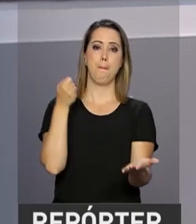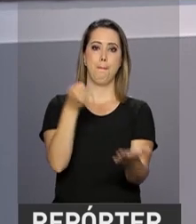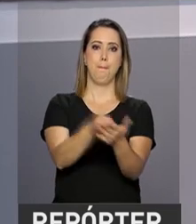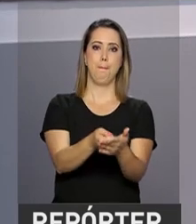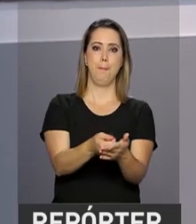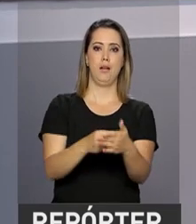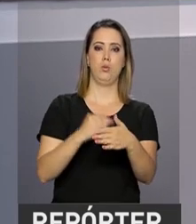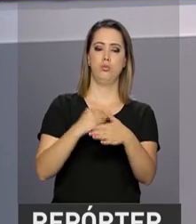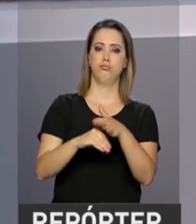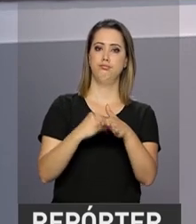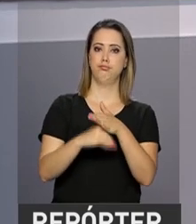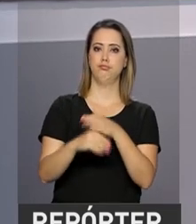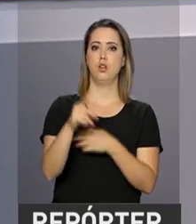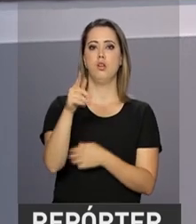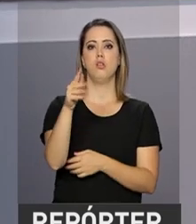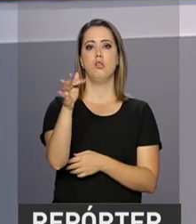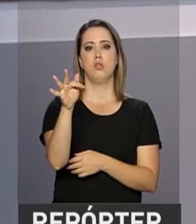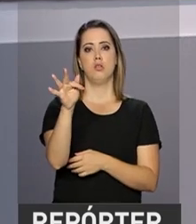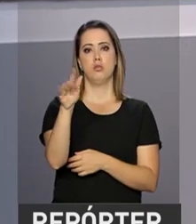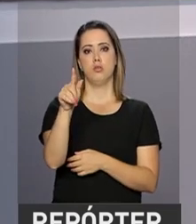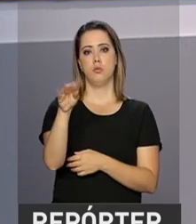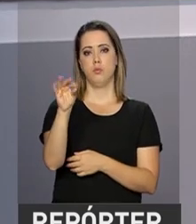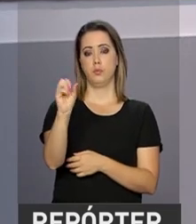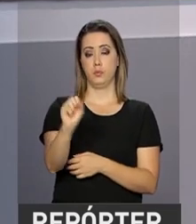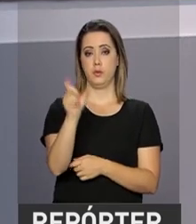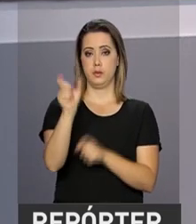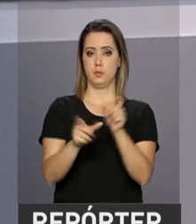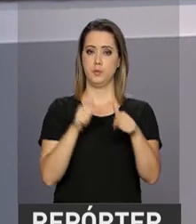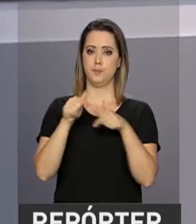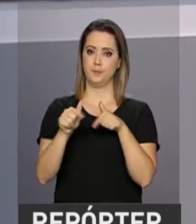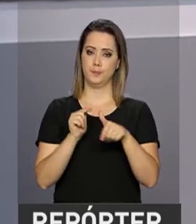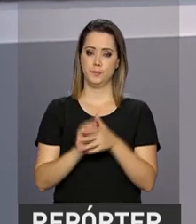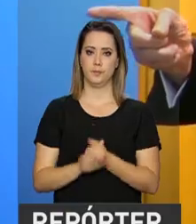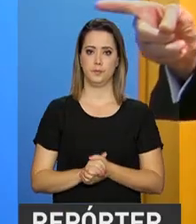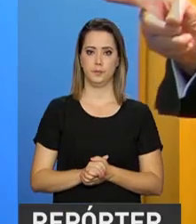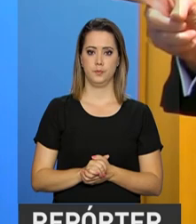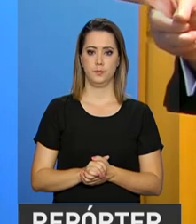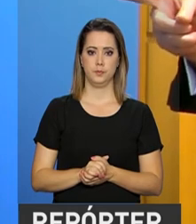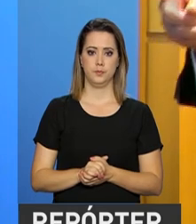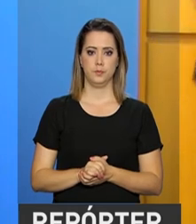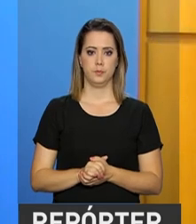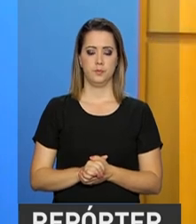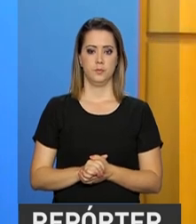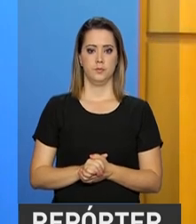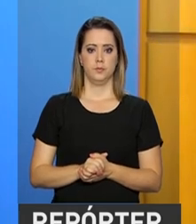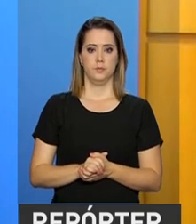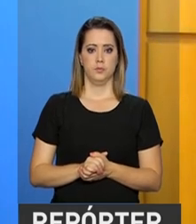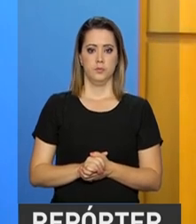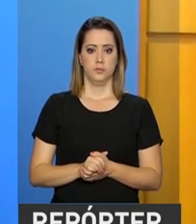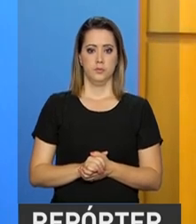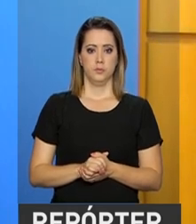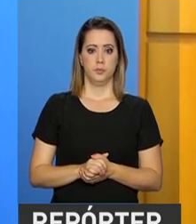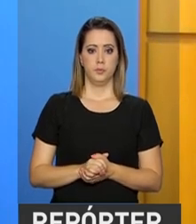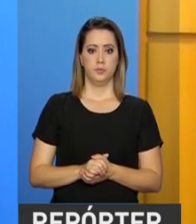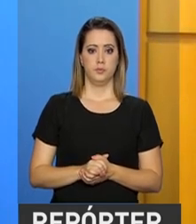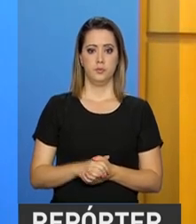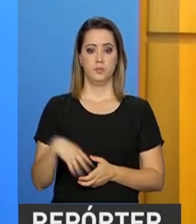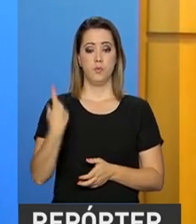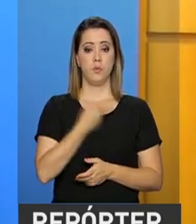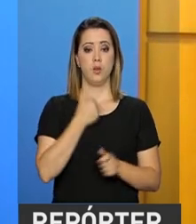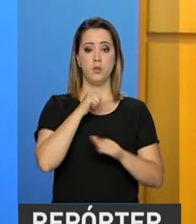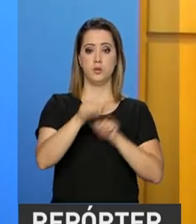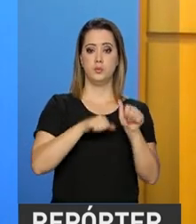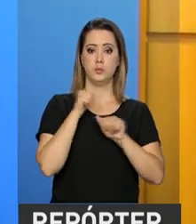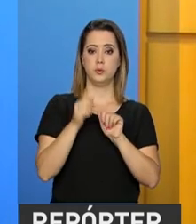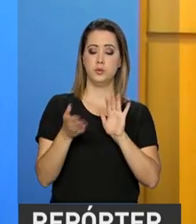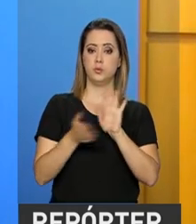vão ser depositados nas contas do FGTS dos trabalhadores nós modificamos a fórmula de remuneração